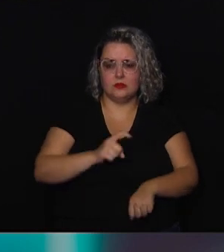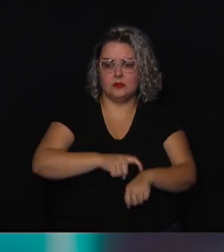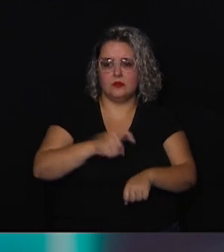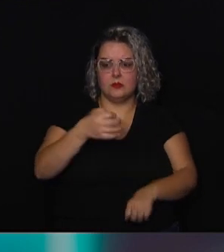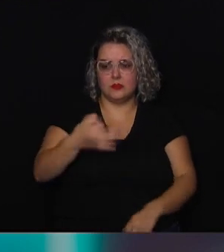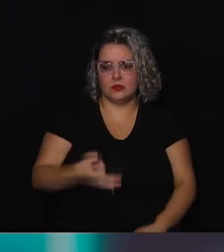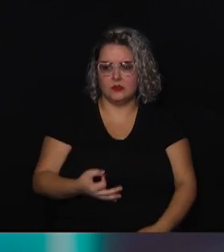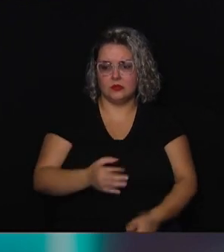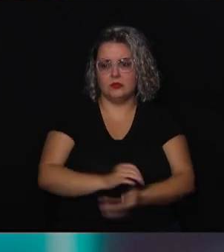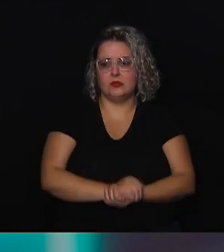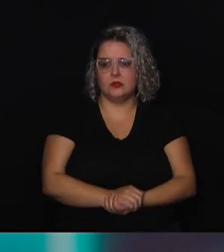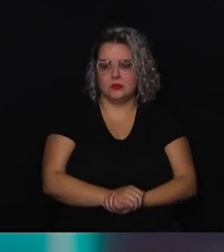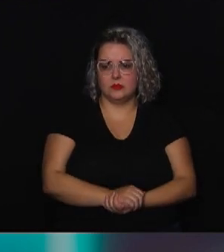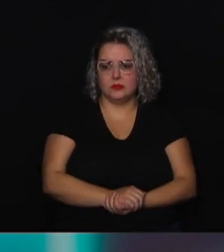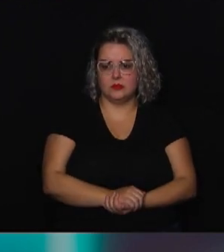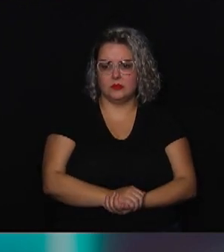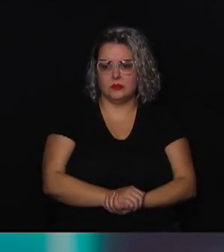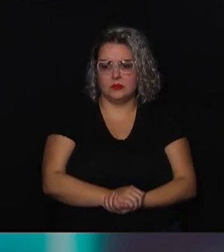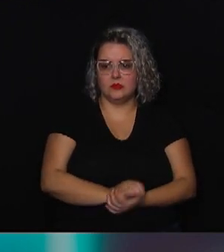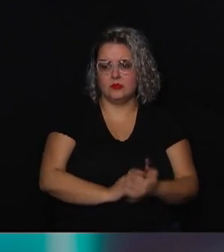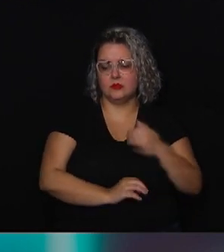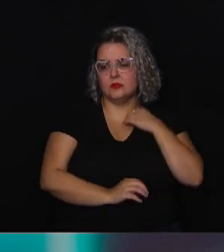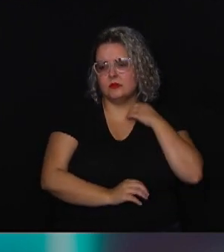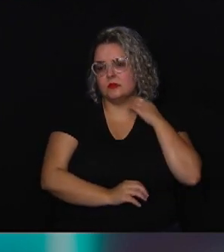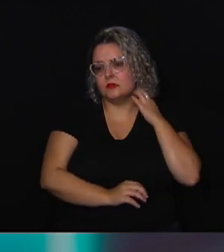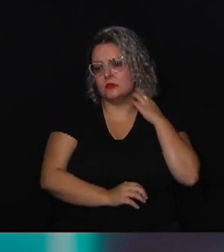continua aí, né, como eu demonstrei nos